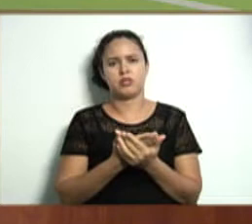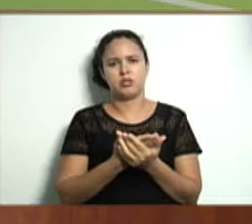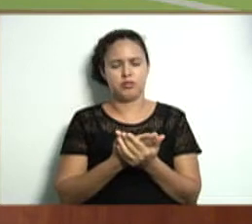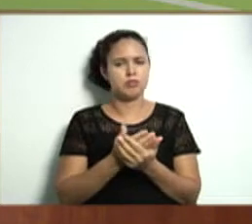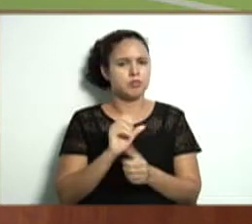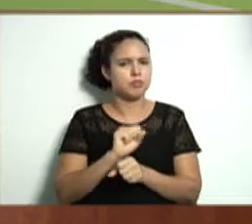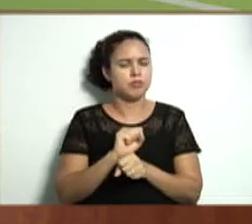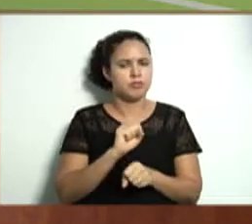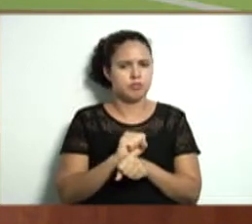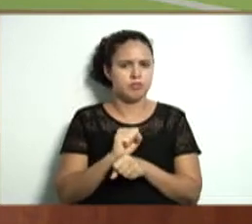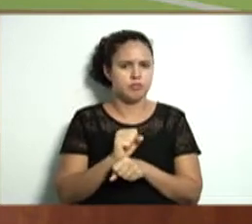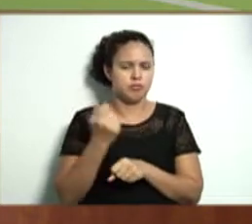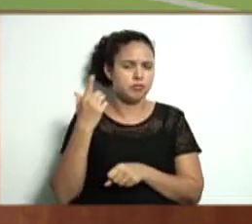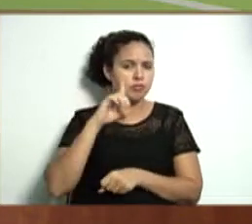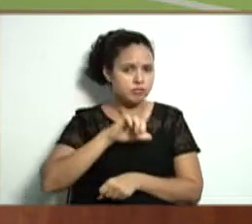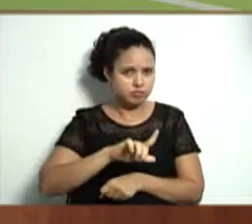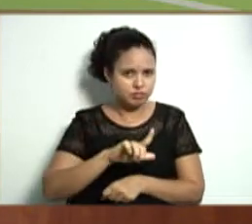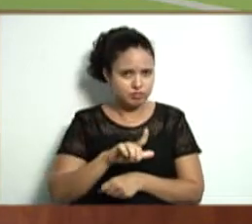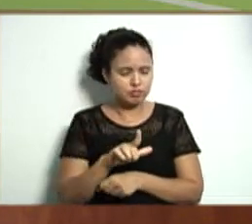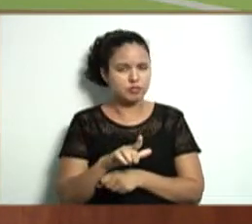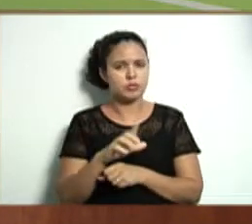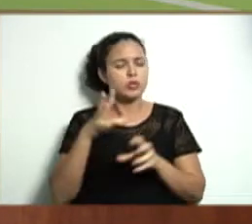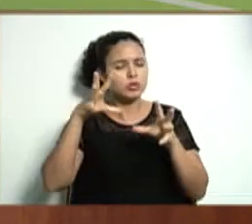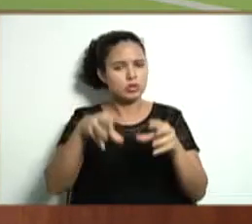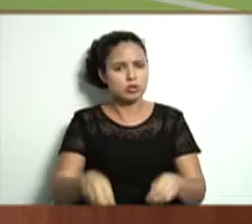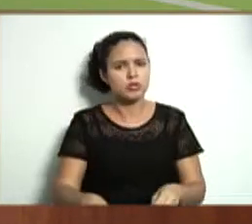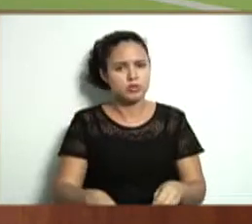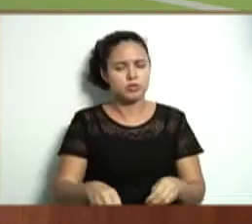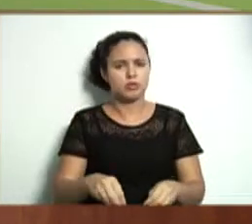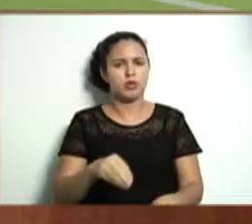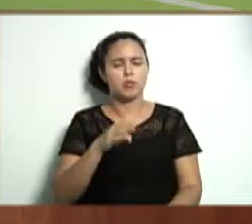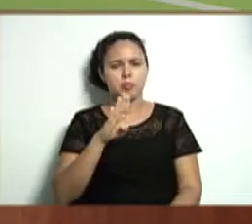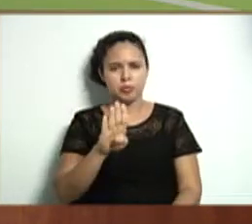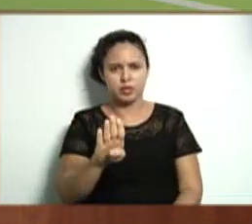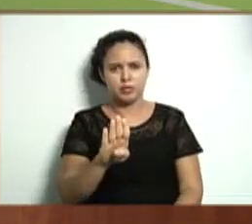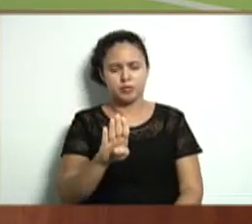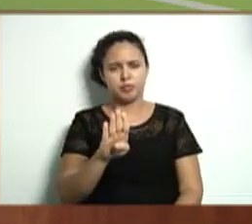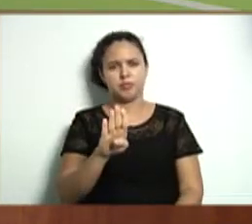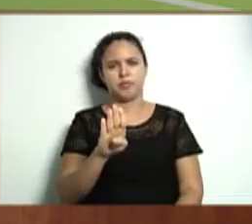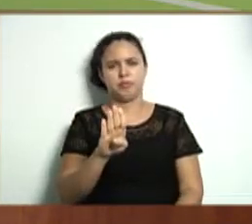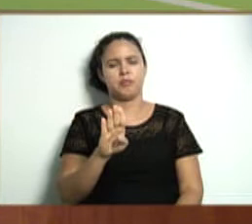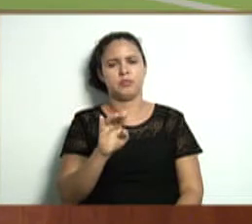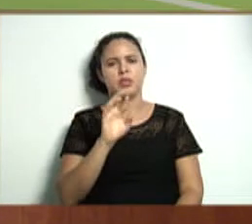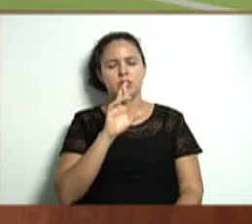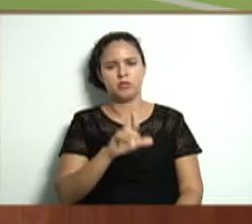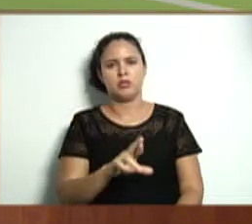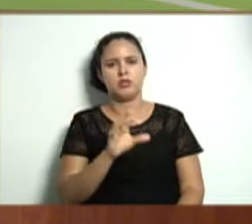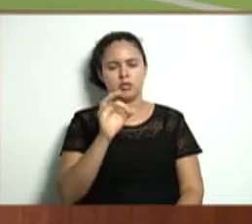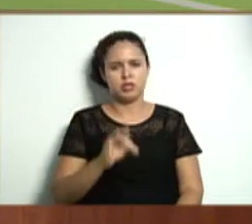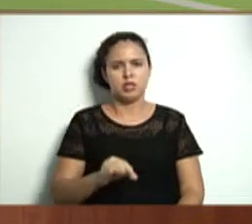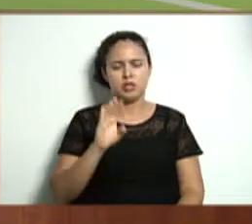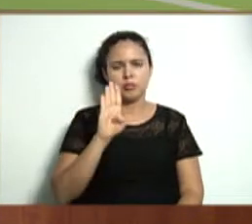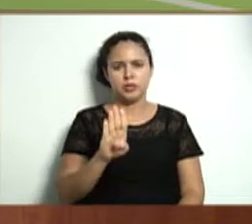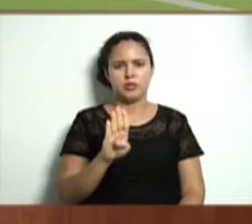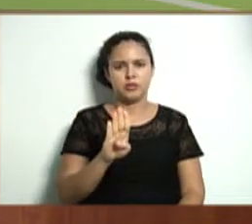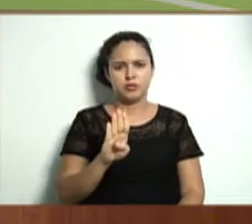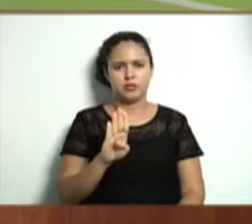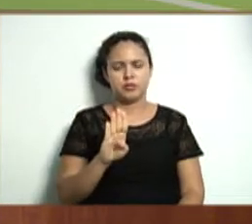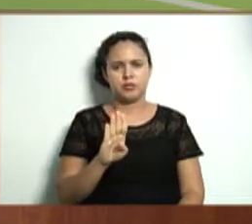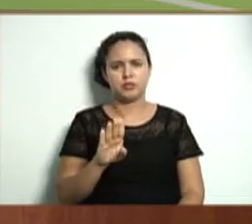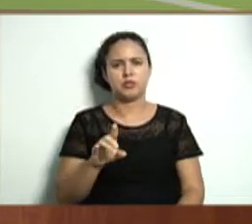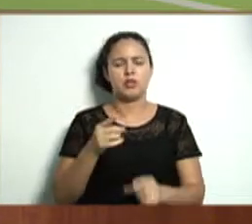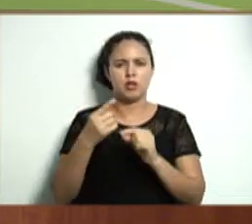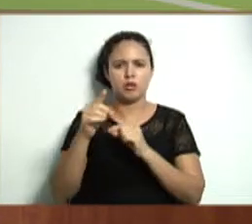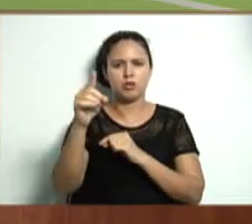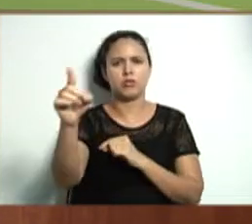que tenha ficado bem claro. Os demais, todos marcaram que a resposta era a letra B. Lá do Distrito